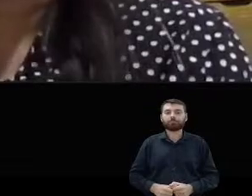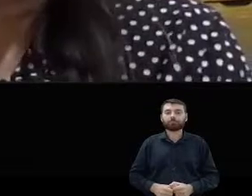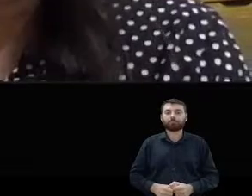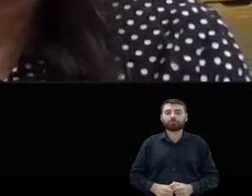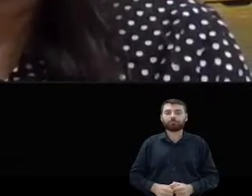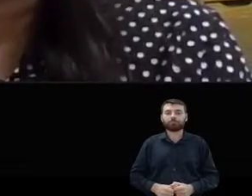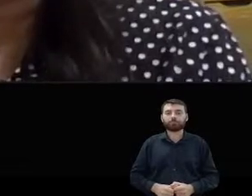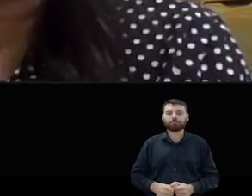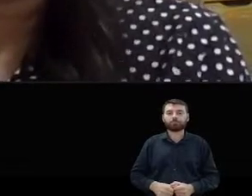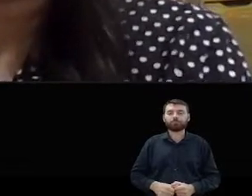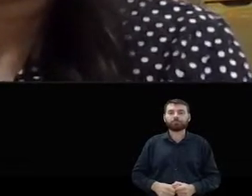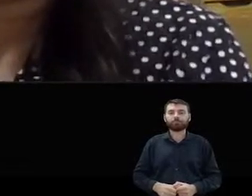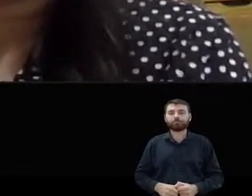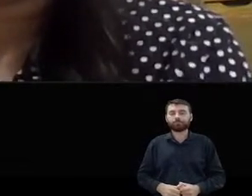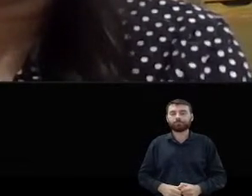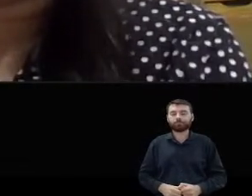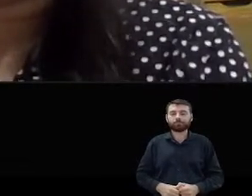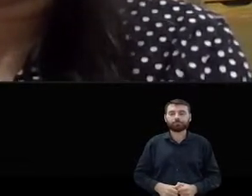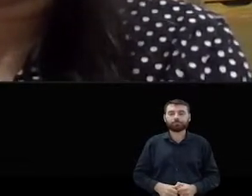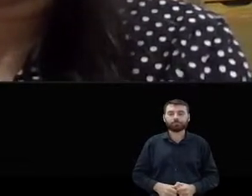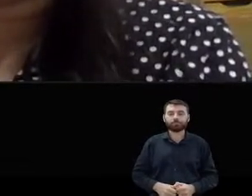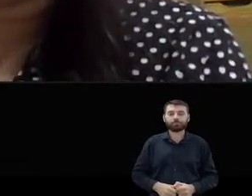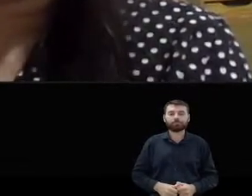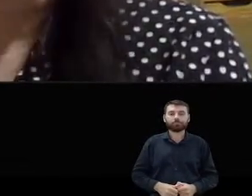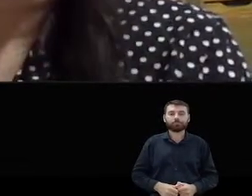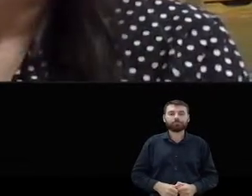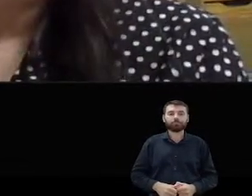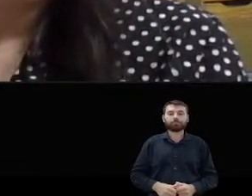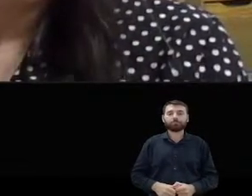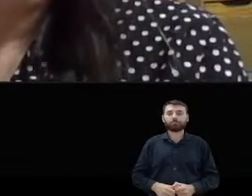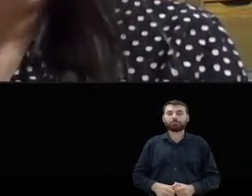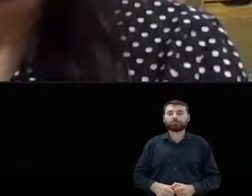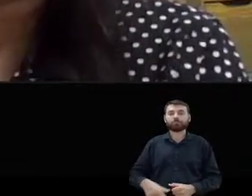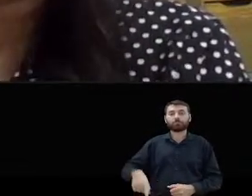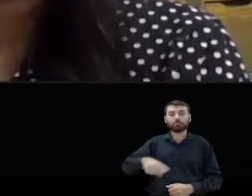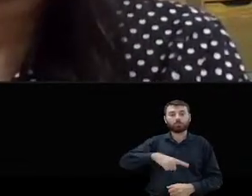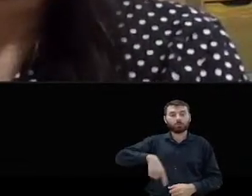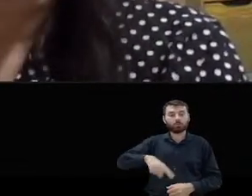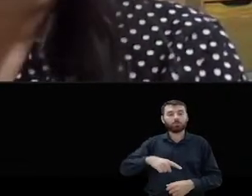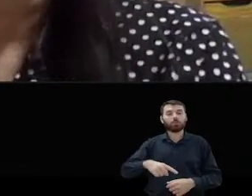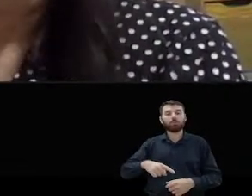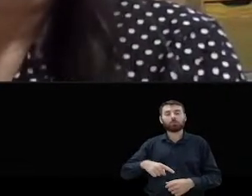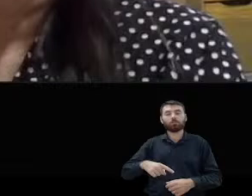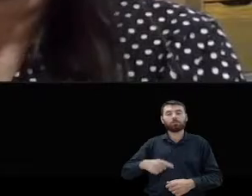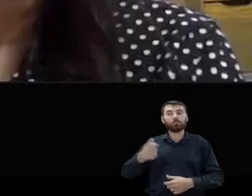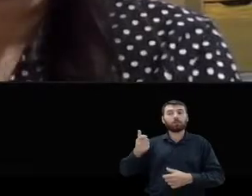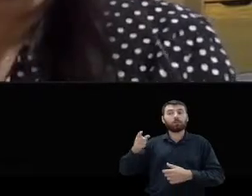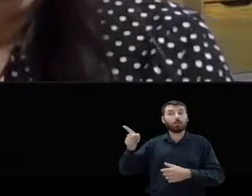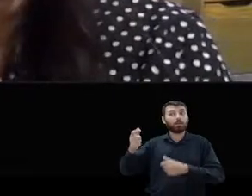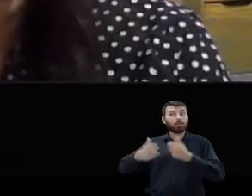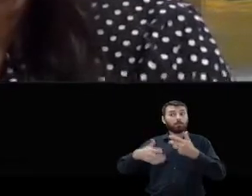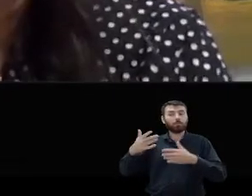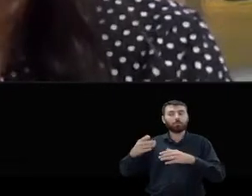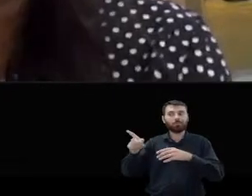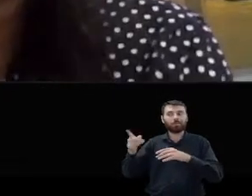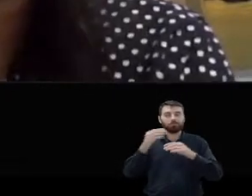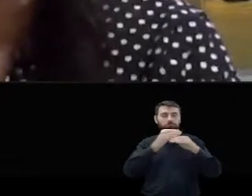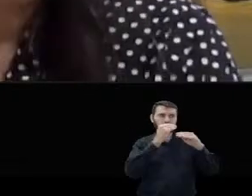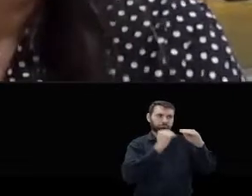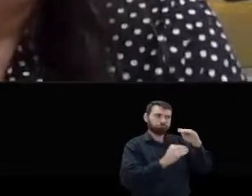Chama atenção, quando falamos em subordinação, que não há nenhuma